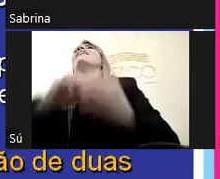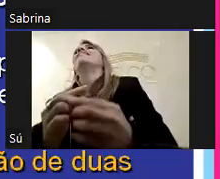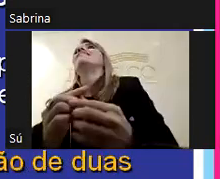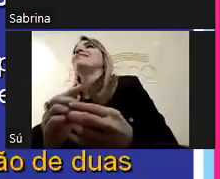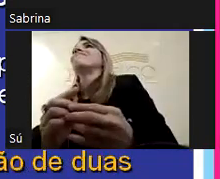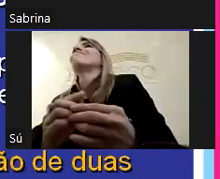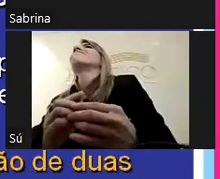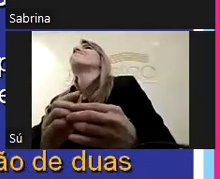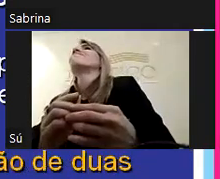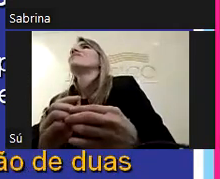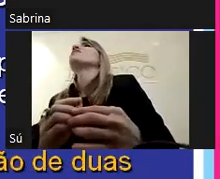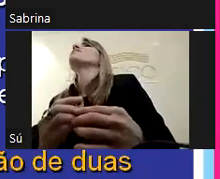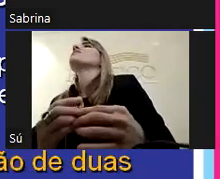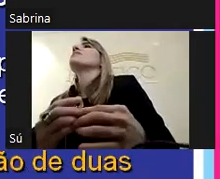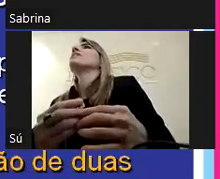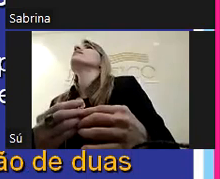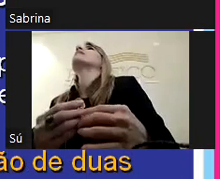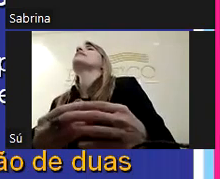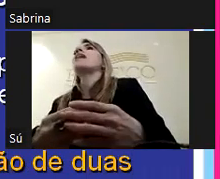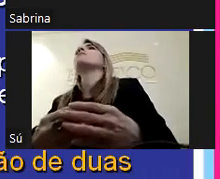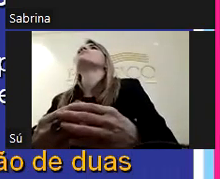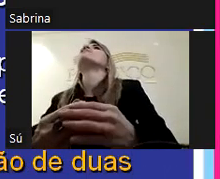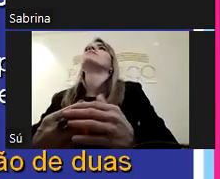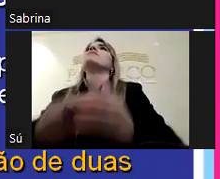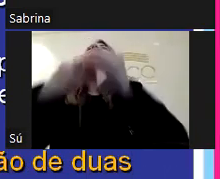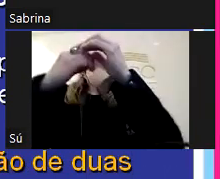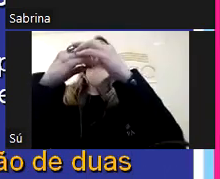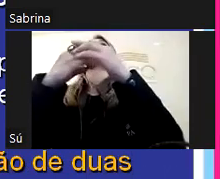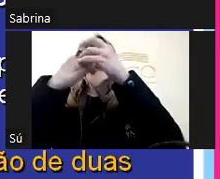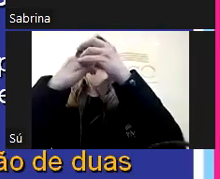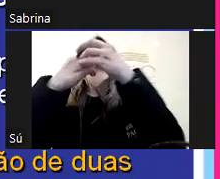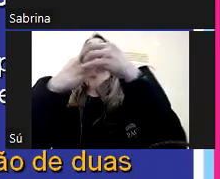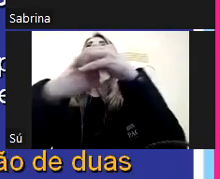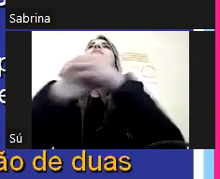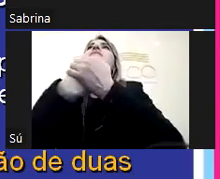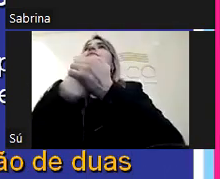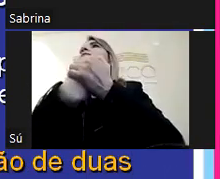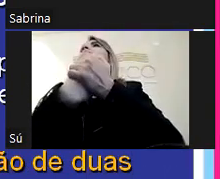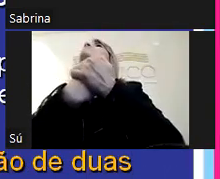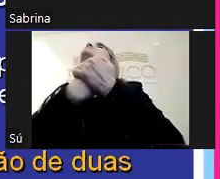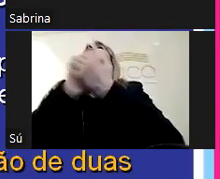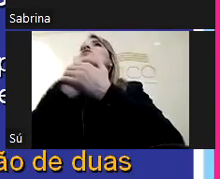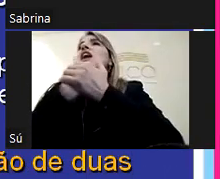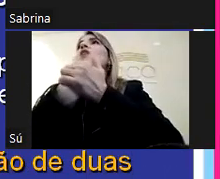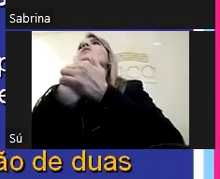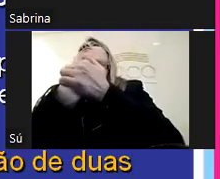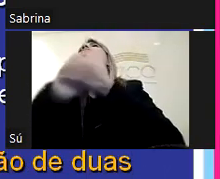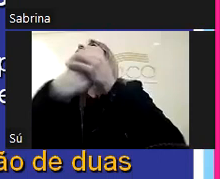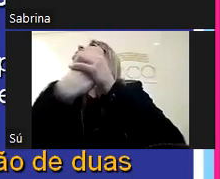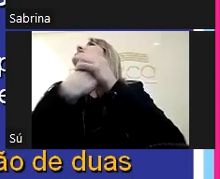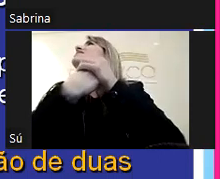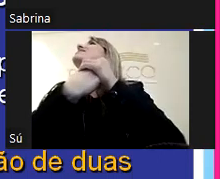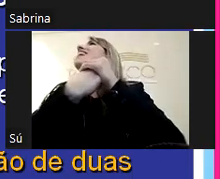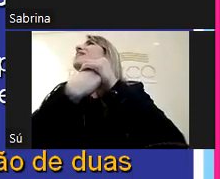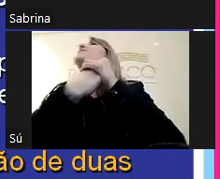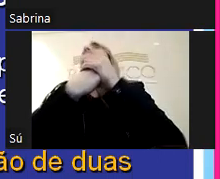O humor, ele é alterado se o ato sexual prazeroso é seguido de uma certa forma.